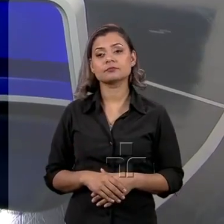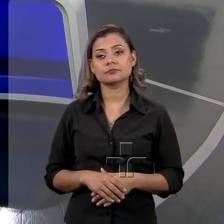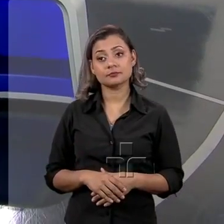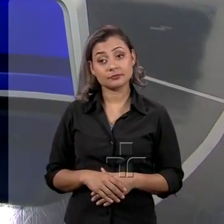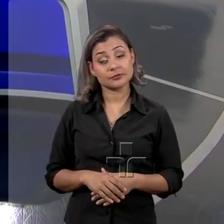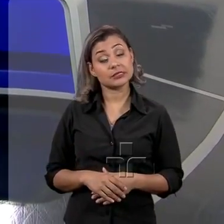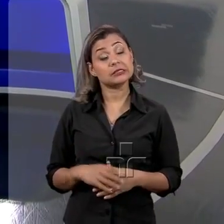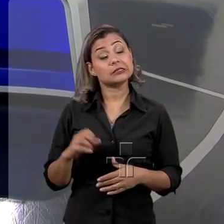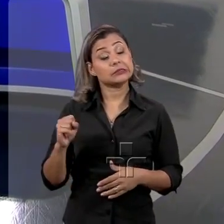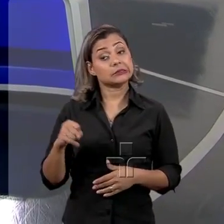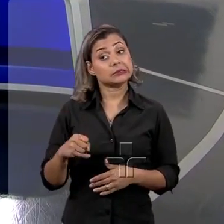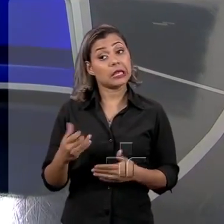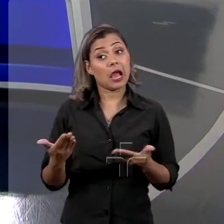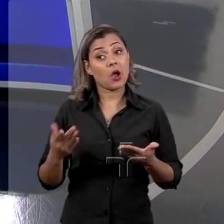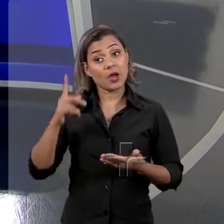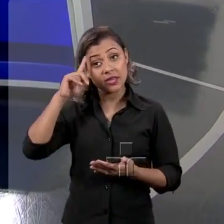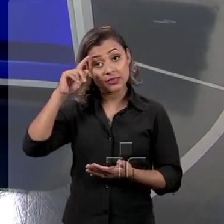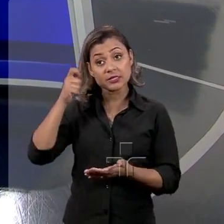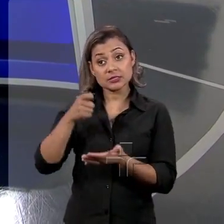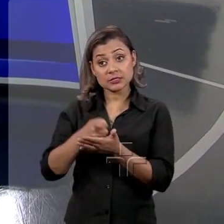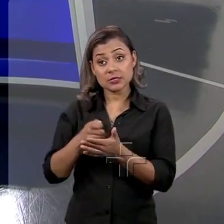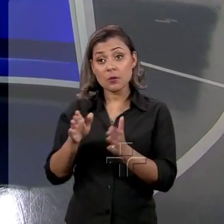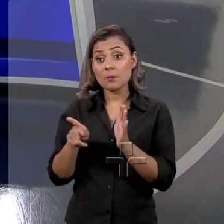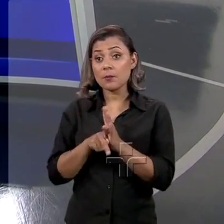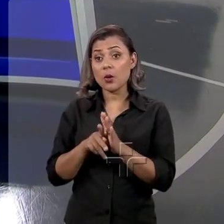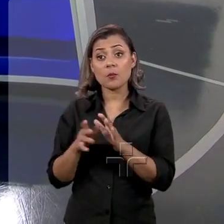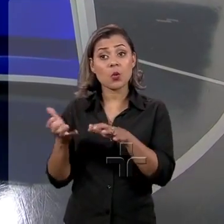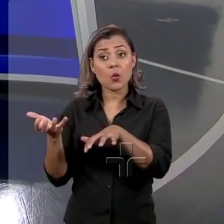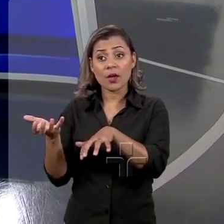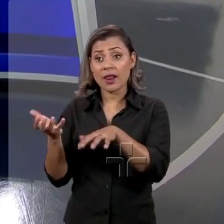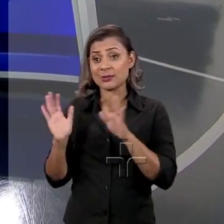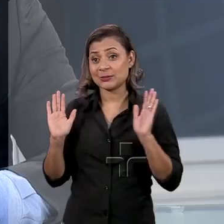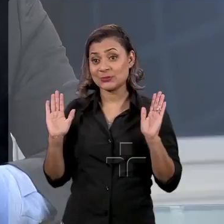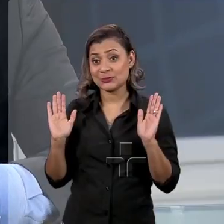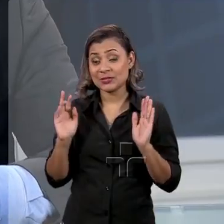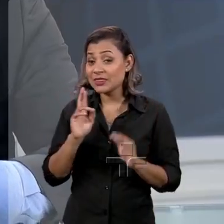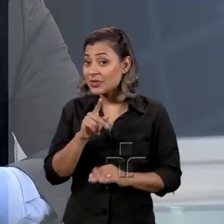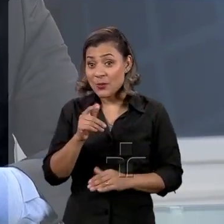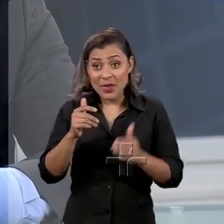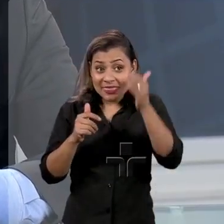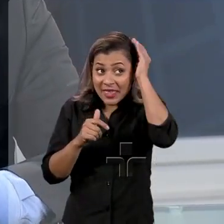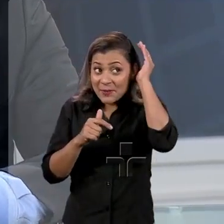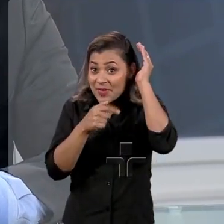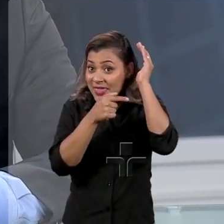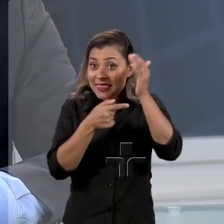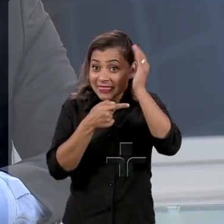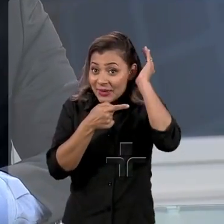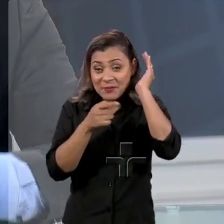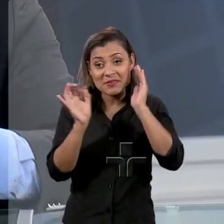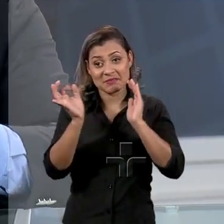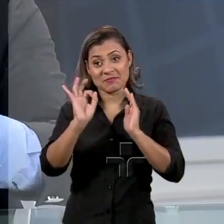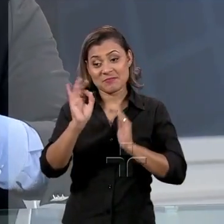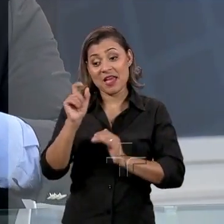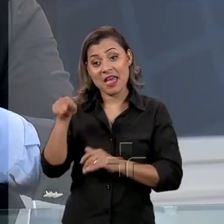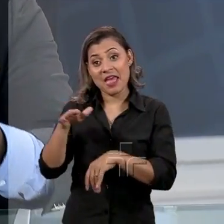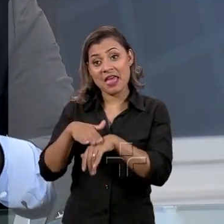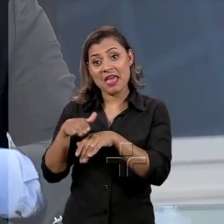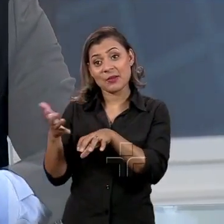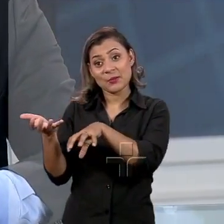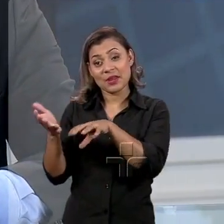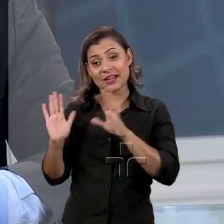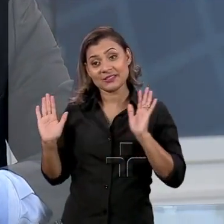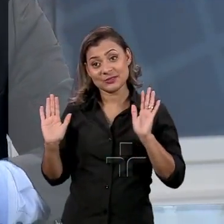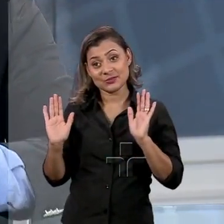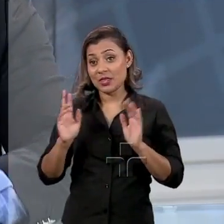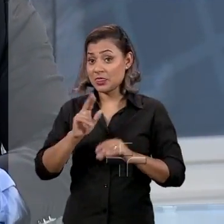Frise-se que a decisão foi a decisão do Congresso Nacional, né? Não foi nem do presidente Temer necessariamente e nem foi e não está na